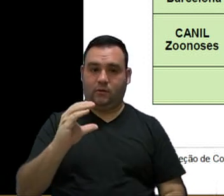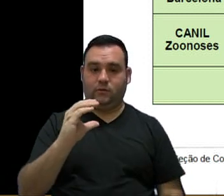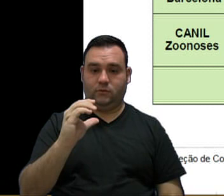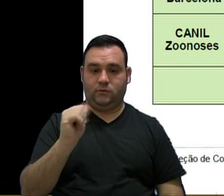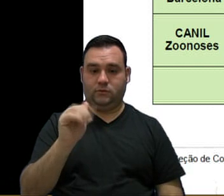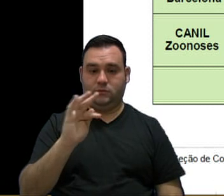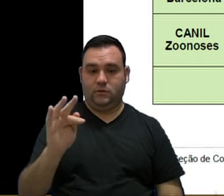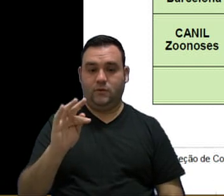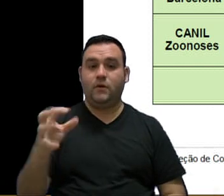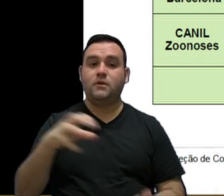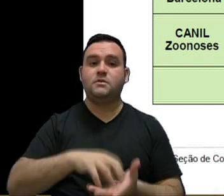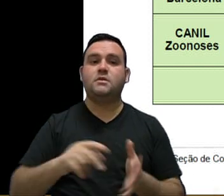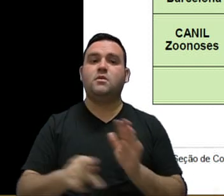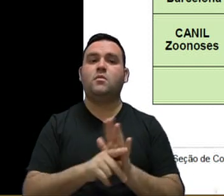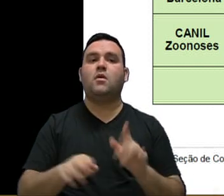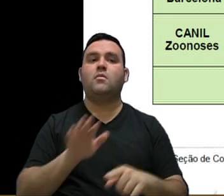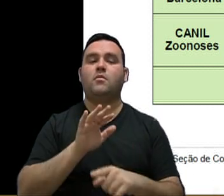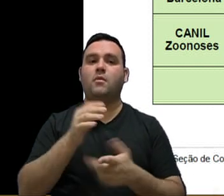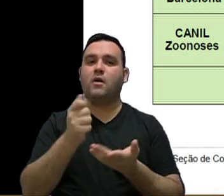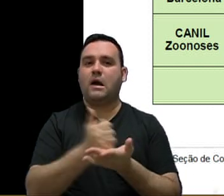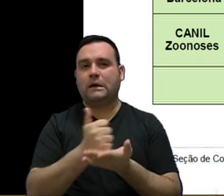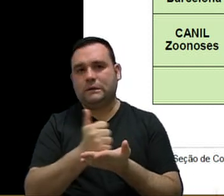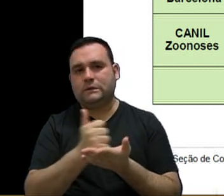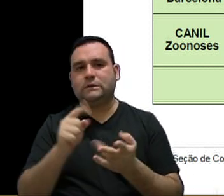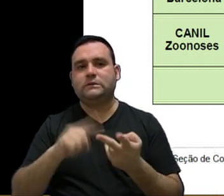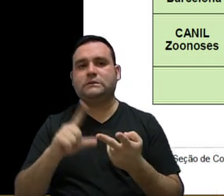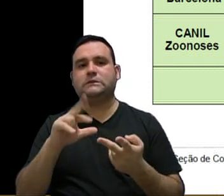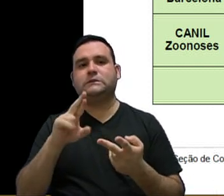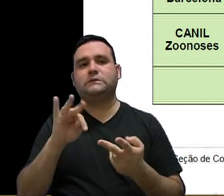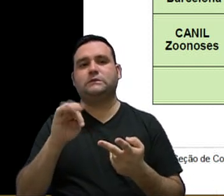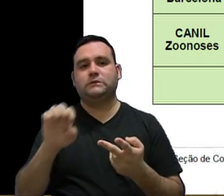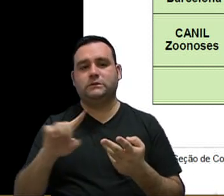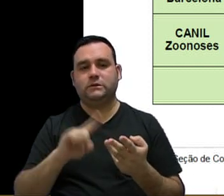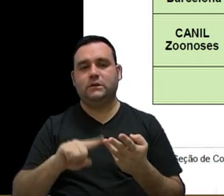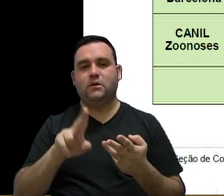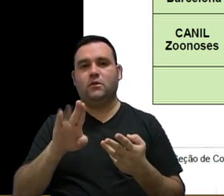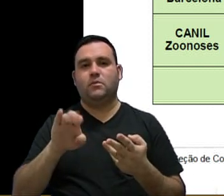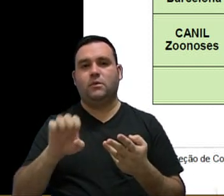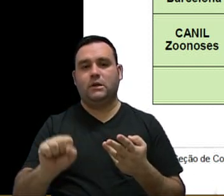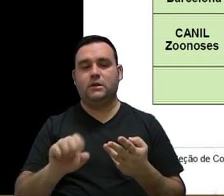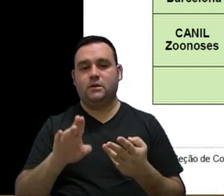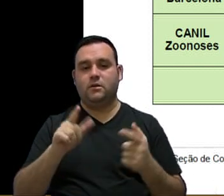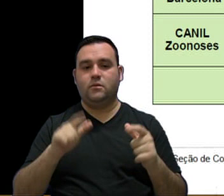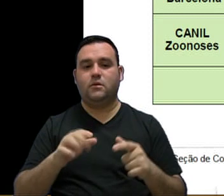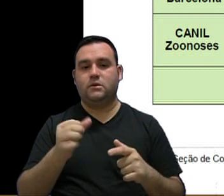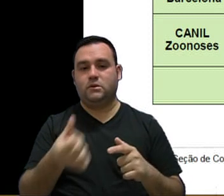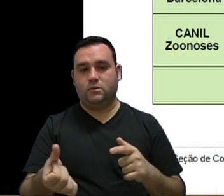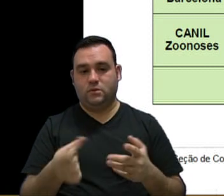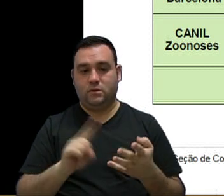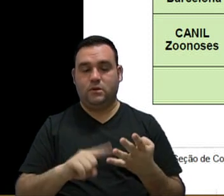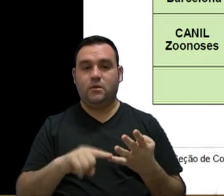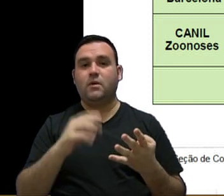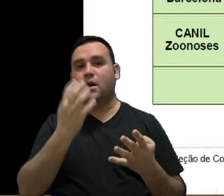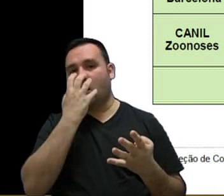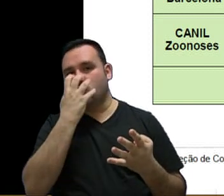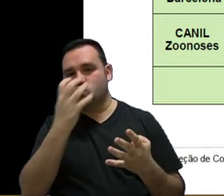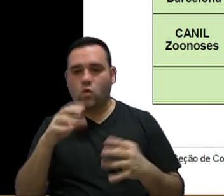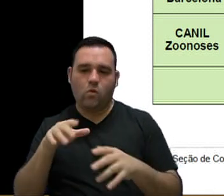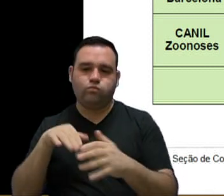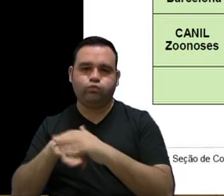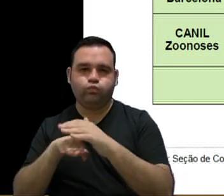socafe que é o central de abastecimento farmacêutico cerest obter barcelona e canil da zoonoses